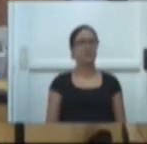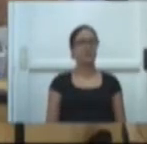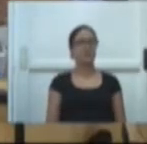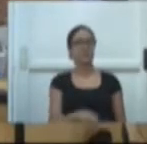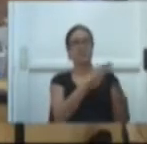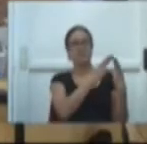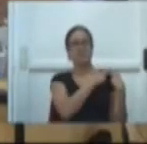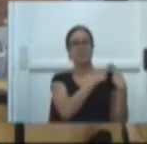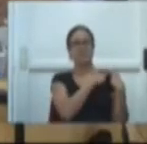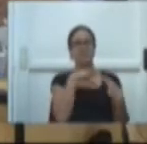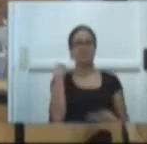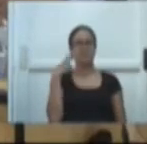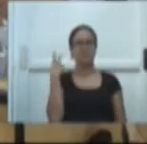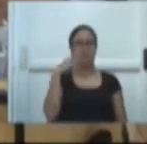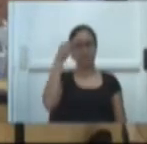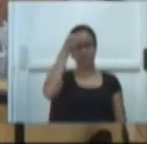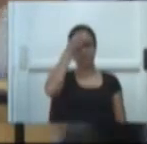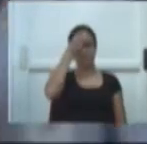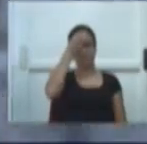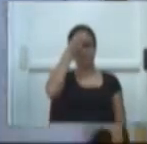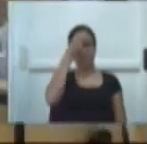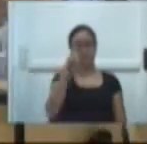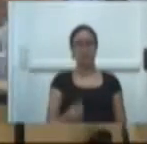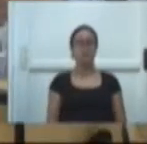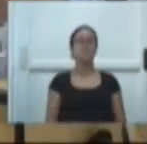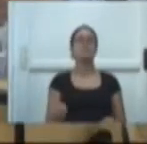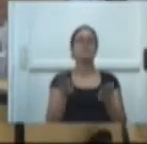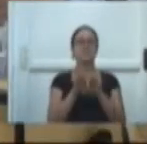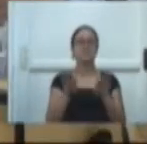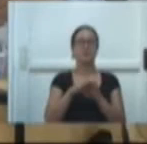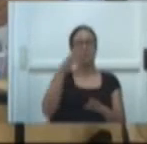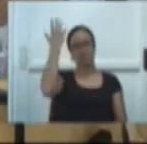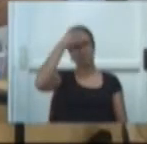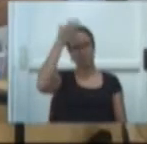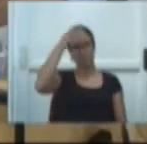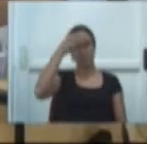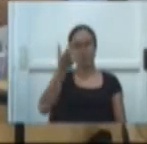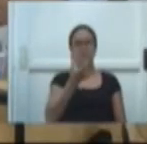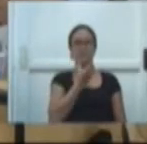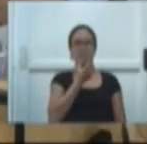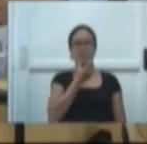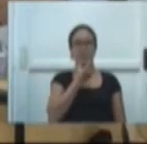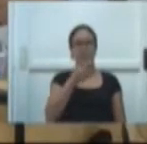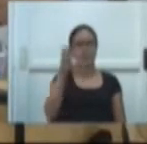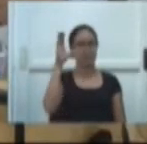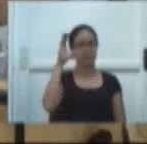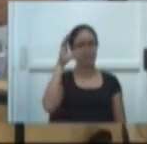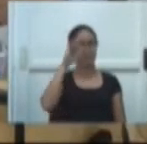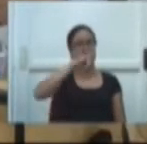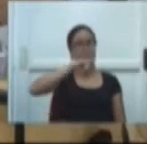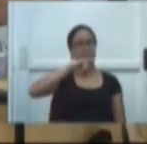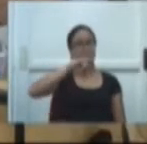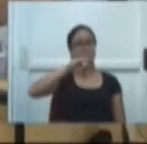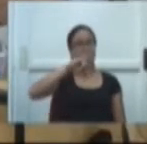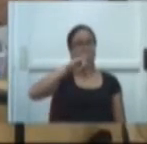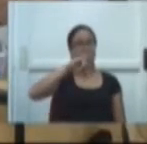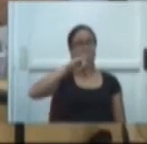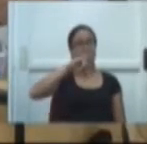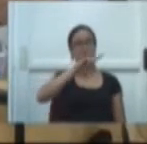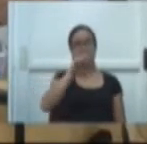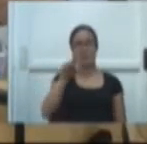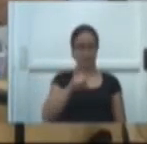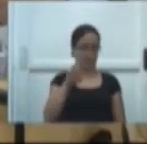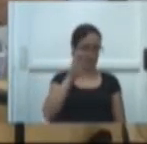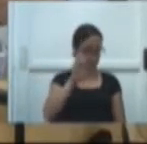Autor, vereador Jorge de Freitas, Érica Tanque, Érica Monteiro e José Roberto Bernardo. Prorroga o prazo dos trabalhos